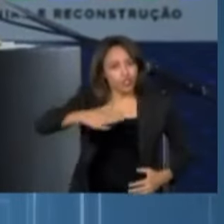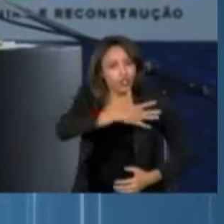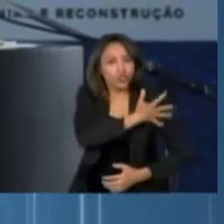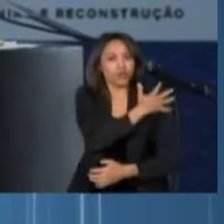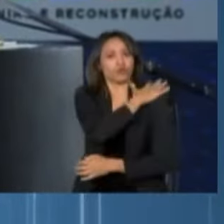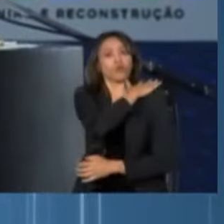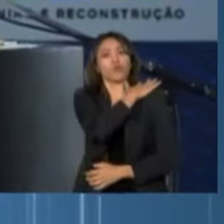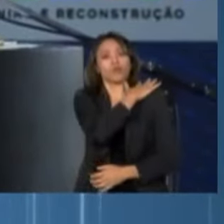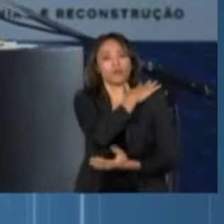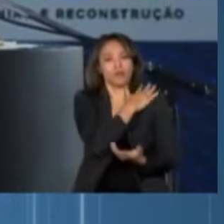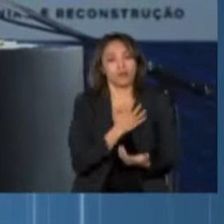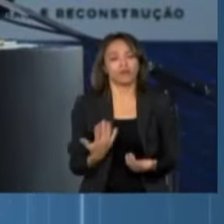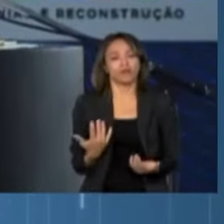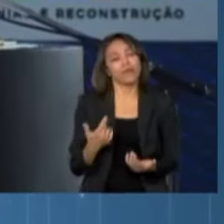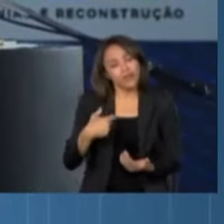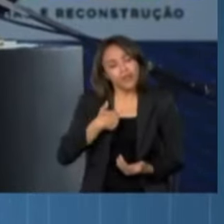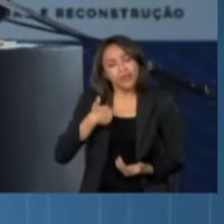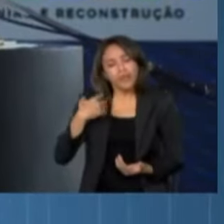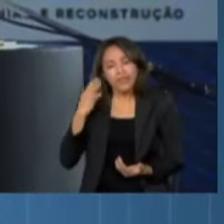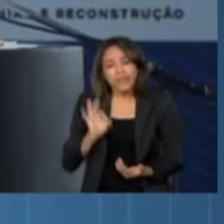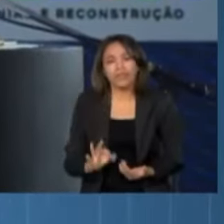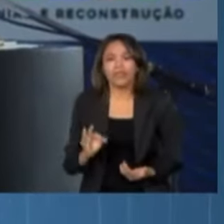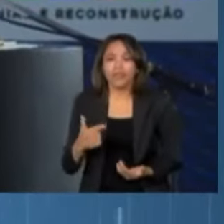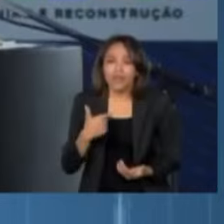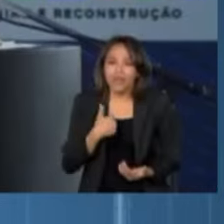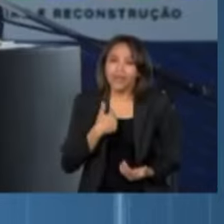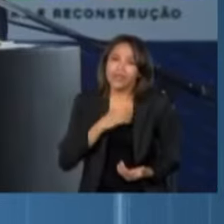permanente e com assistência. É China,